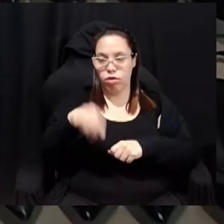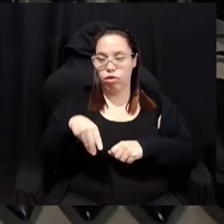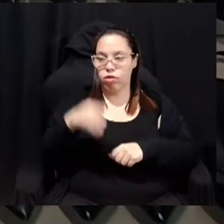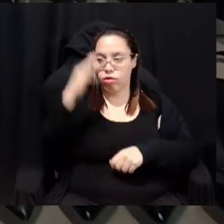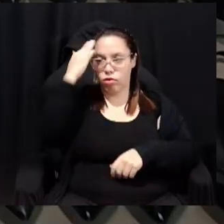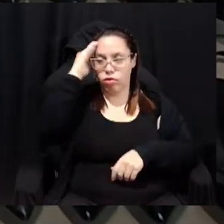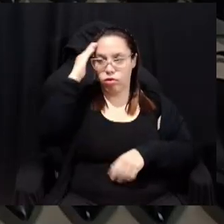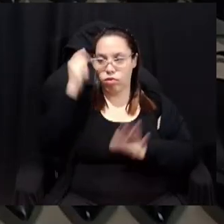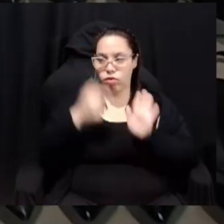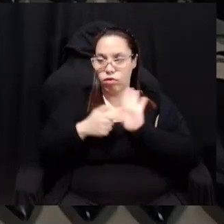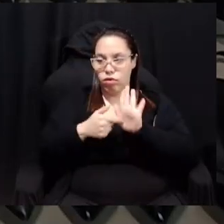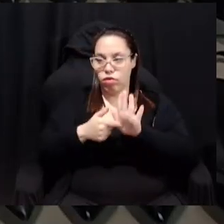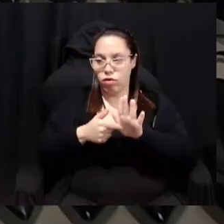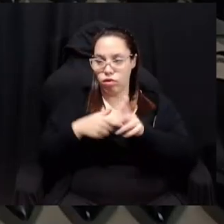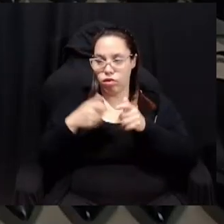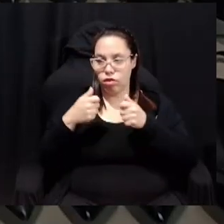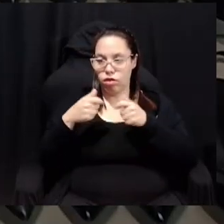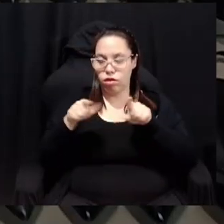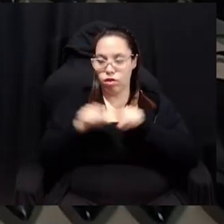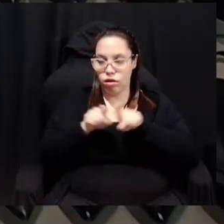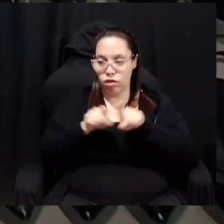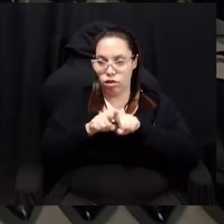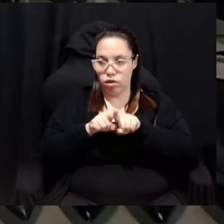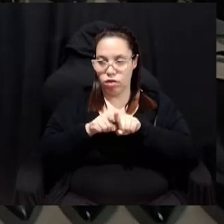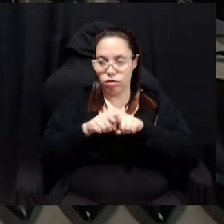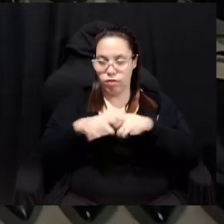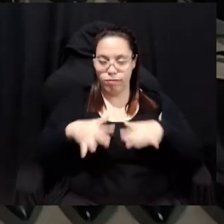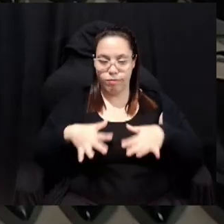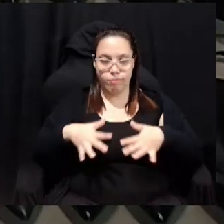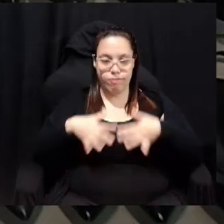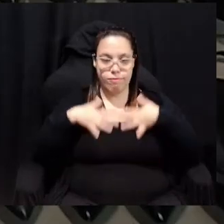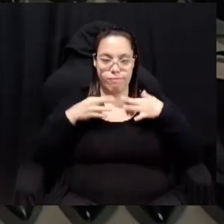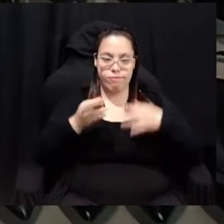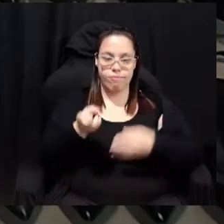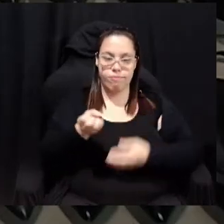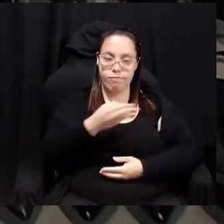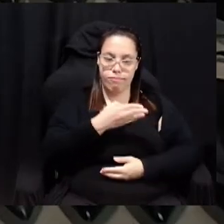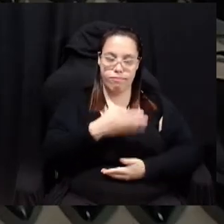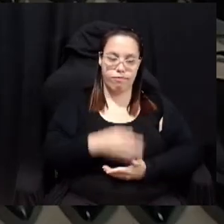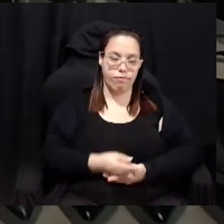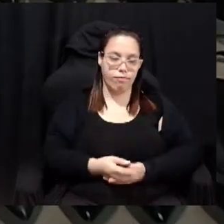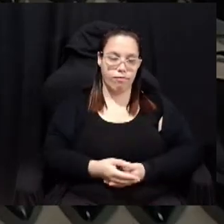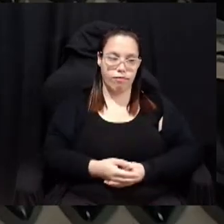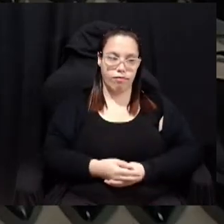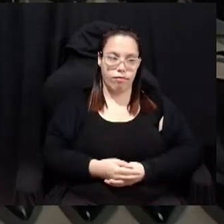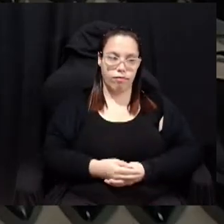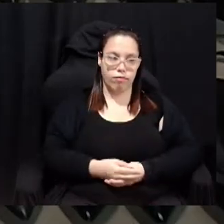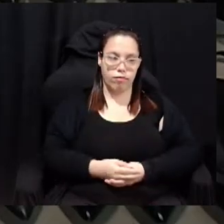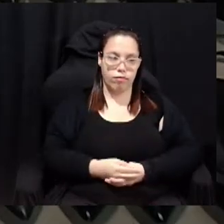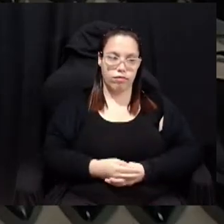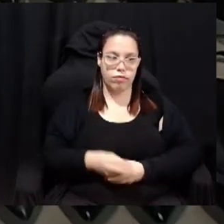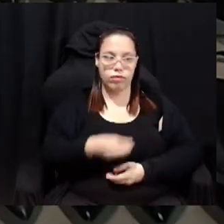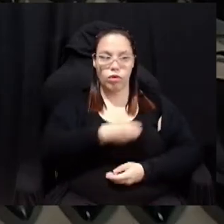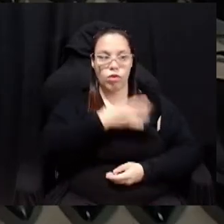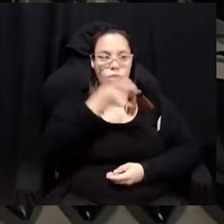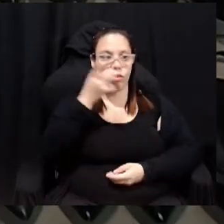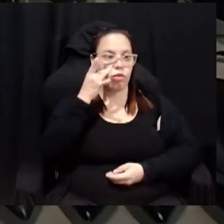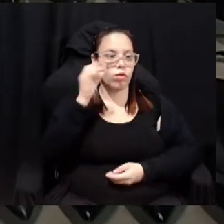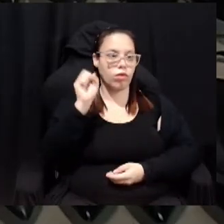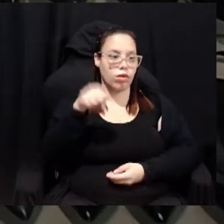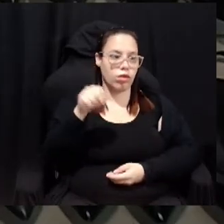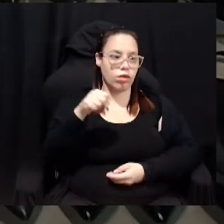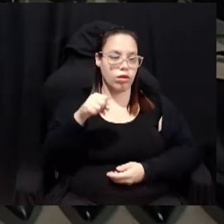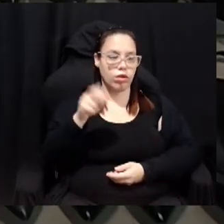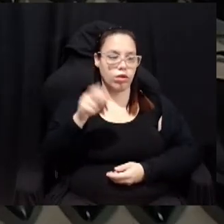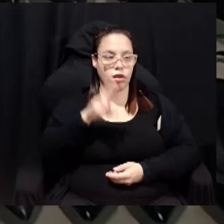dele também. Então, é um mergulho totalmente novo e aqui, grande parte presencial, mas ainda assim a gente usa muito do